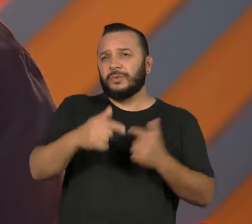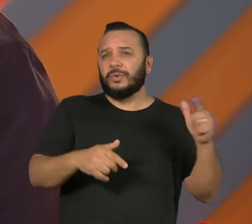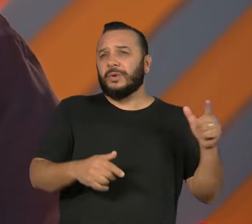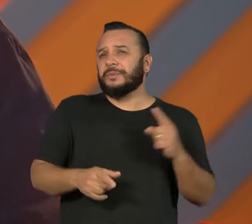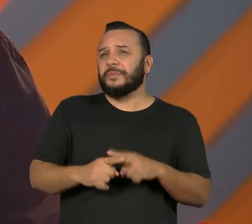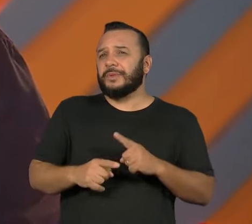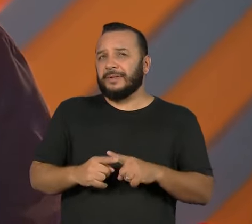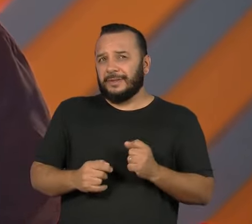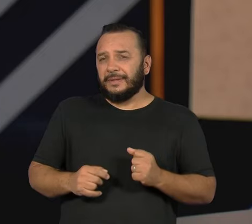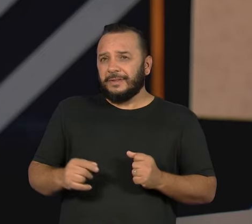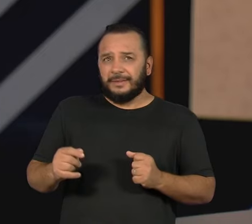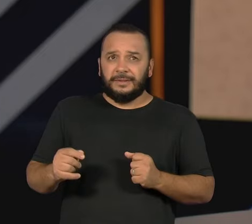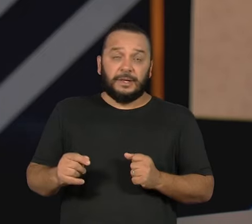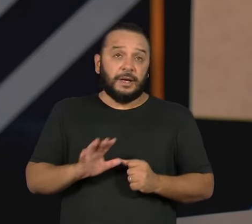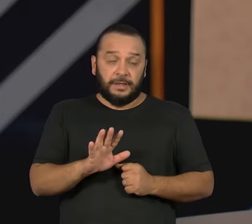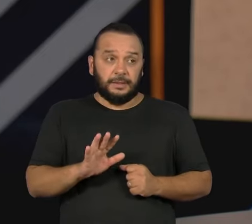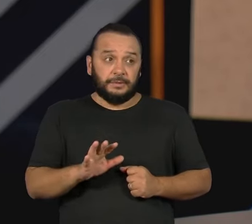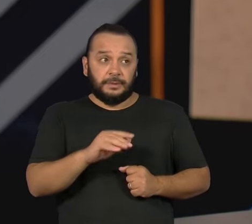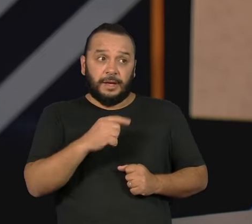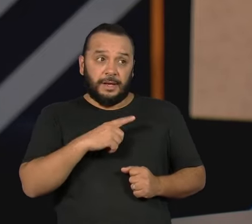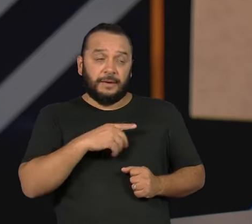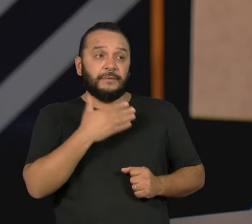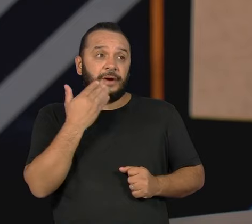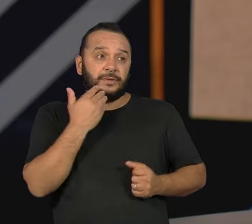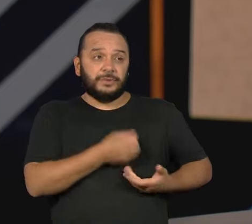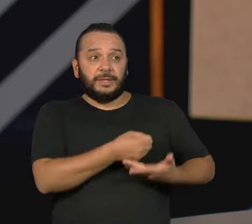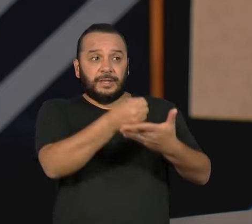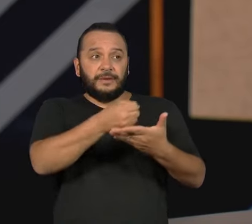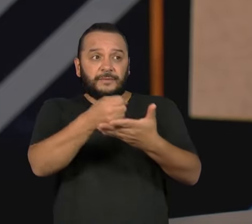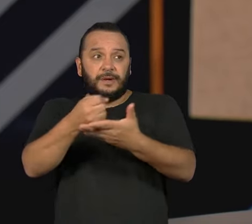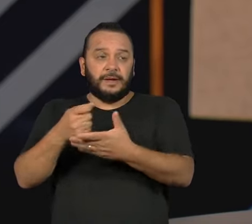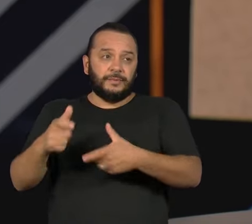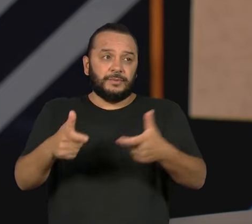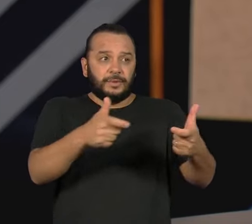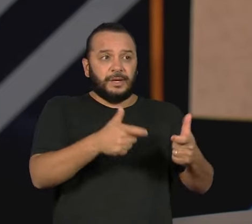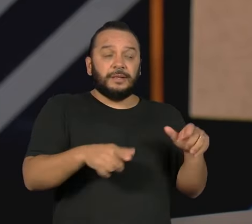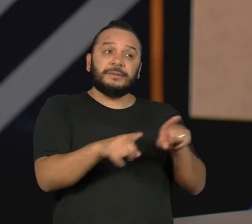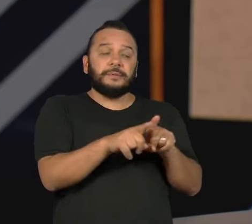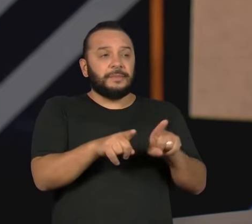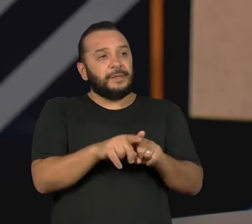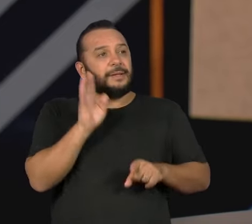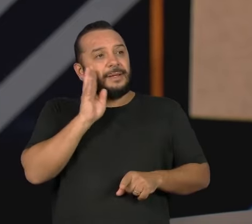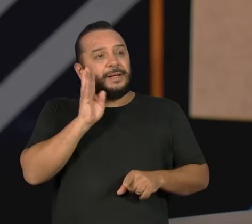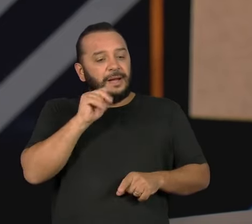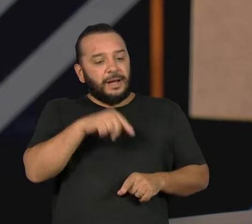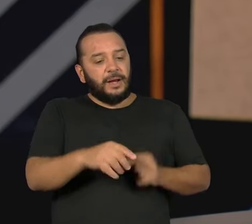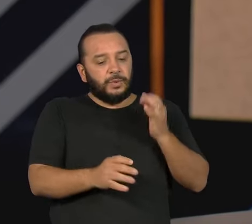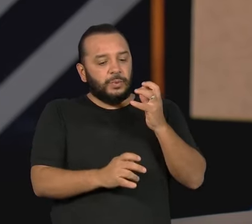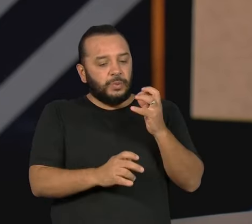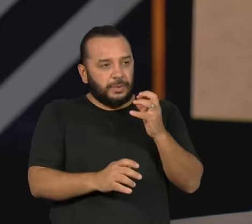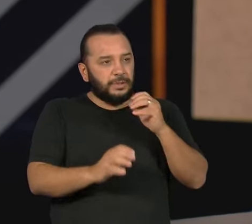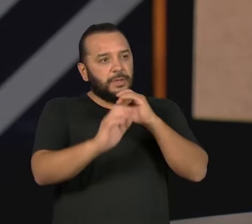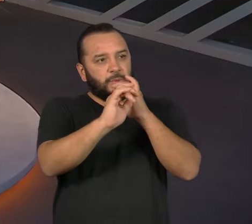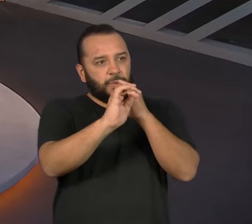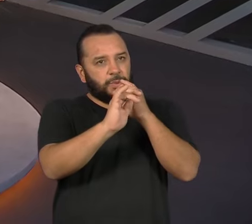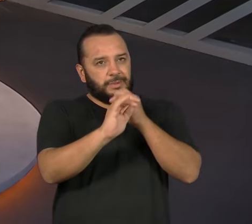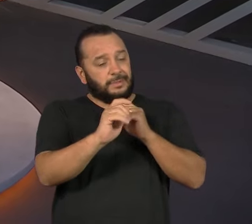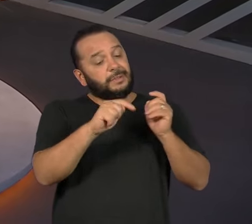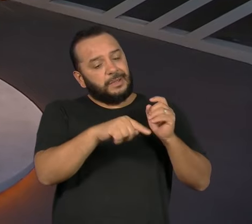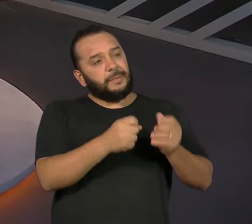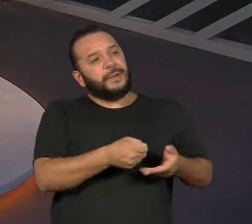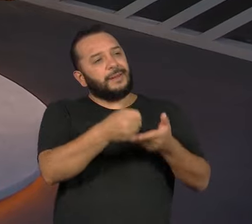que sentido? De corda e tal. A portabilidade é uma coisa importante. E outra coisa que eu acho muito legal é que o instrumento de sopro, ele